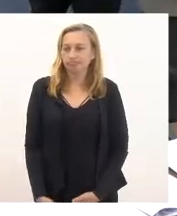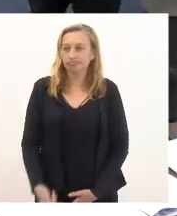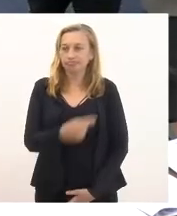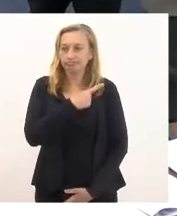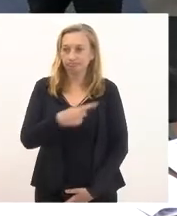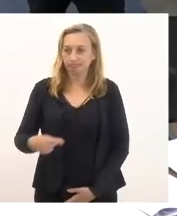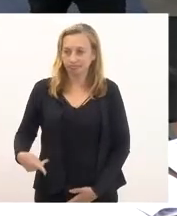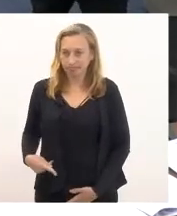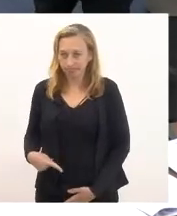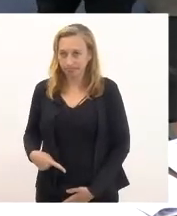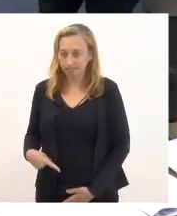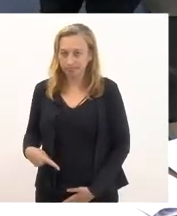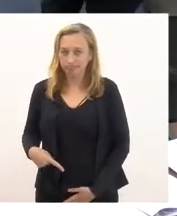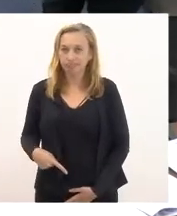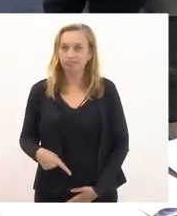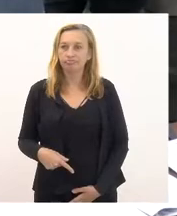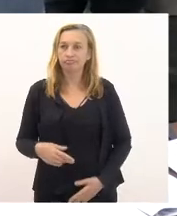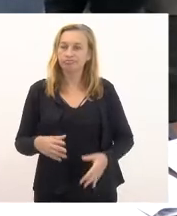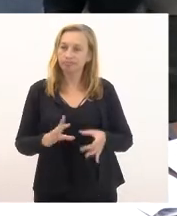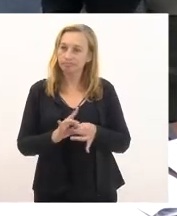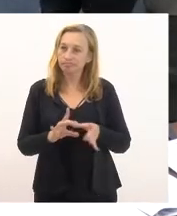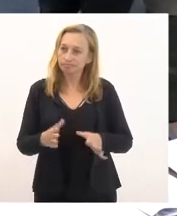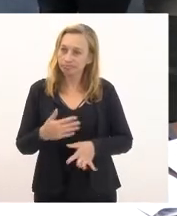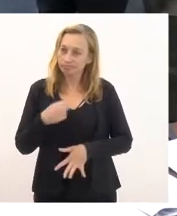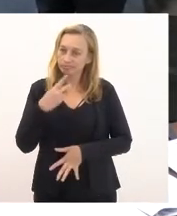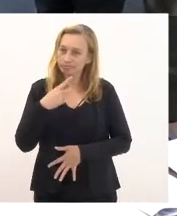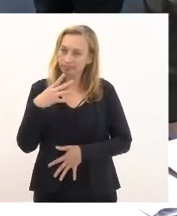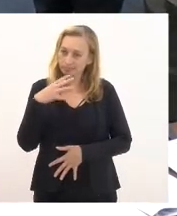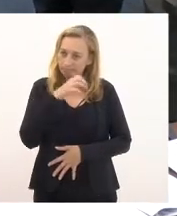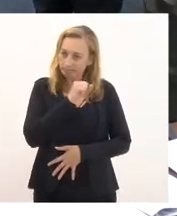Presidente, regimentalmente, presidente, Vossa Excelência me concede deputado aqui, Márcio. Coisa rápida.